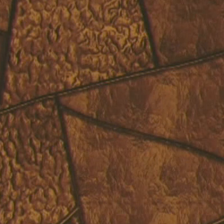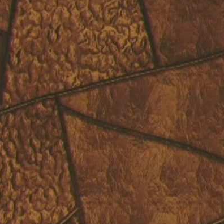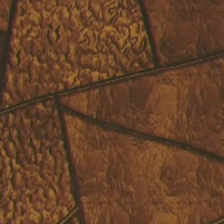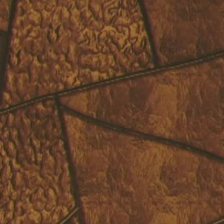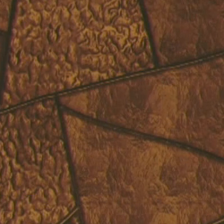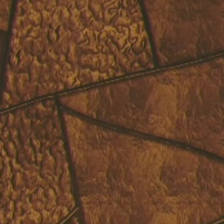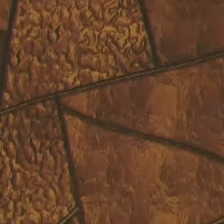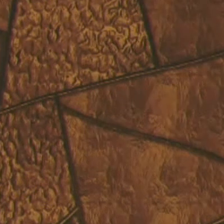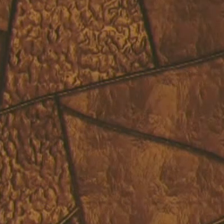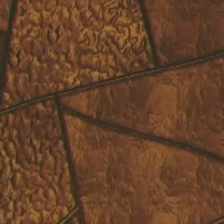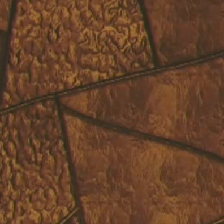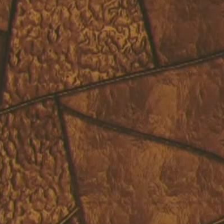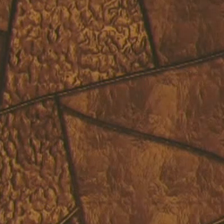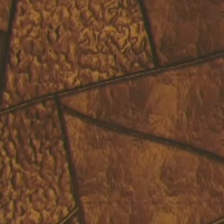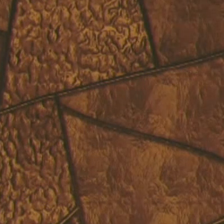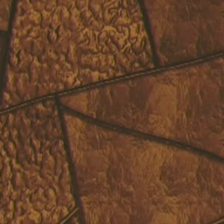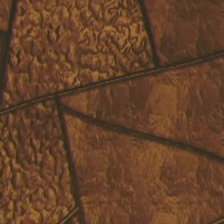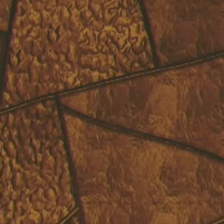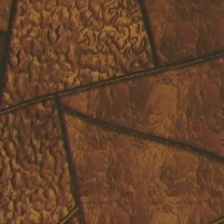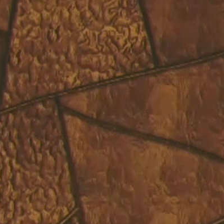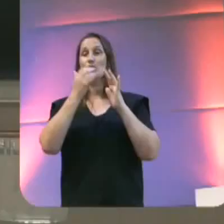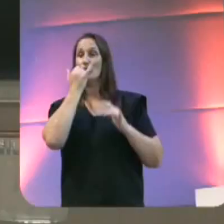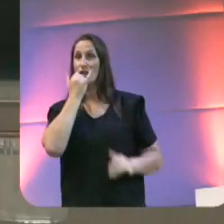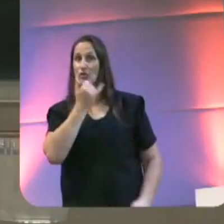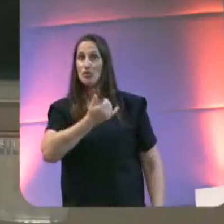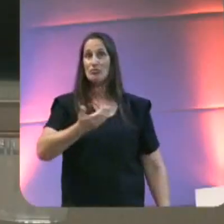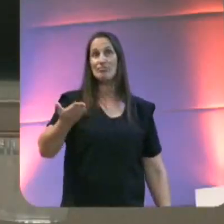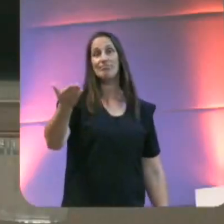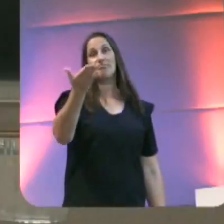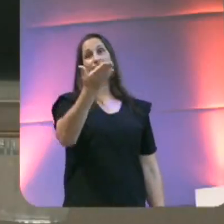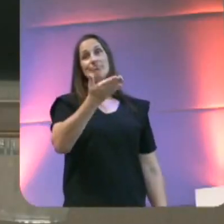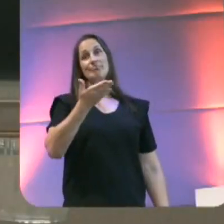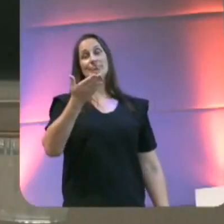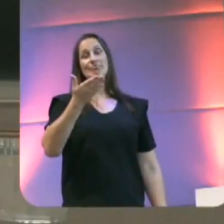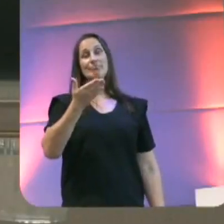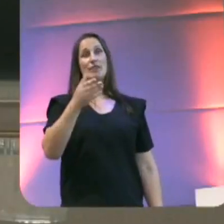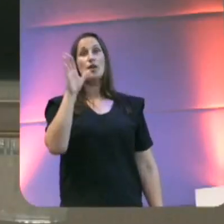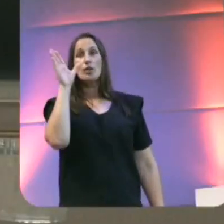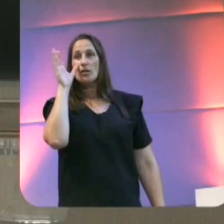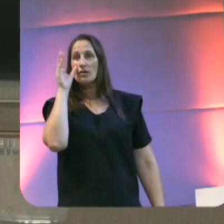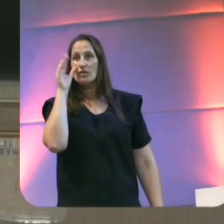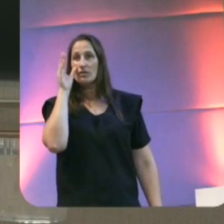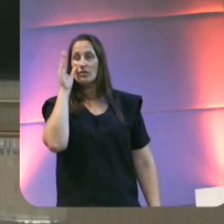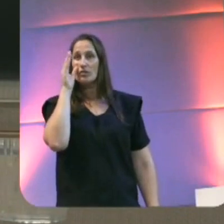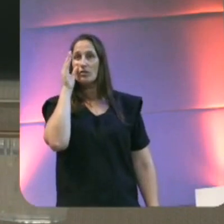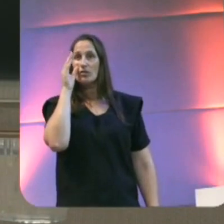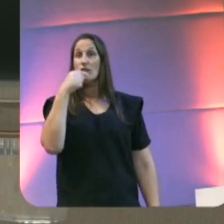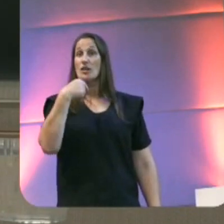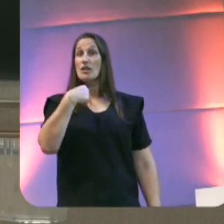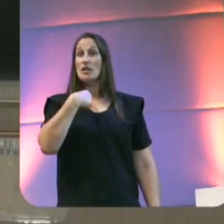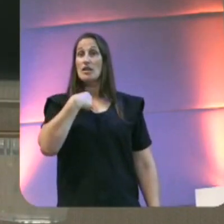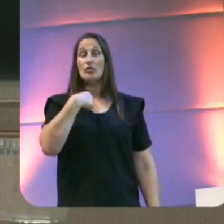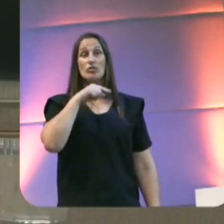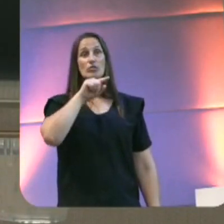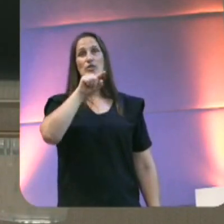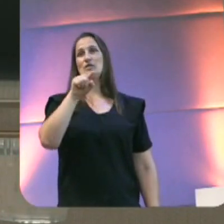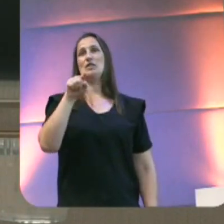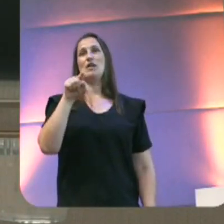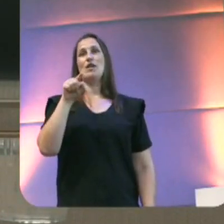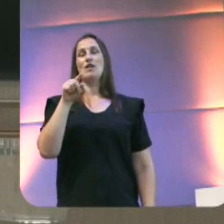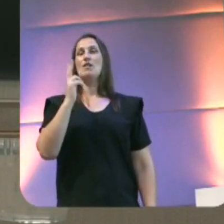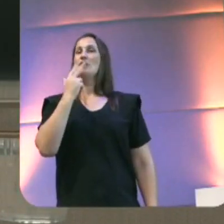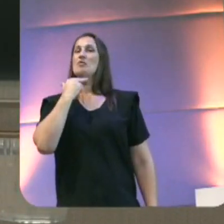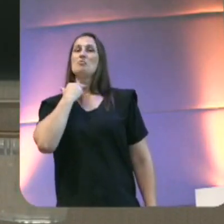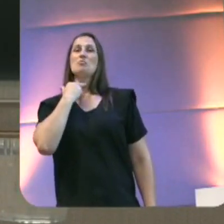meio de Cristo, perdoou vocês. É interessante que não dá para a gente viver de tanque